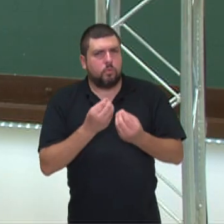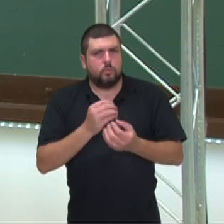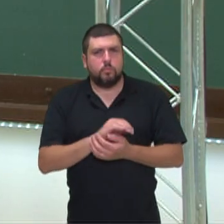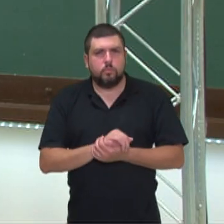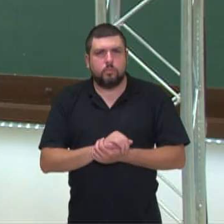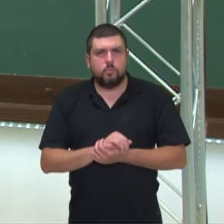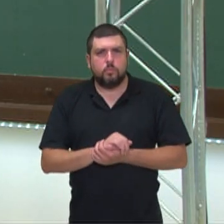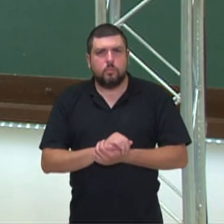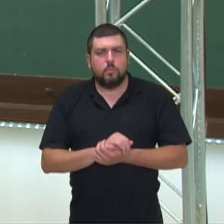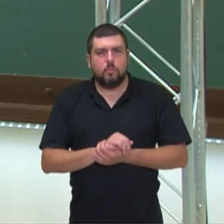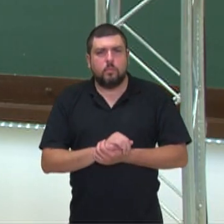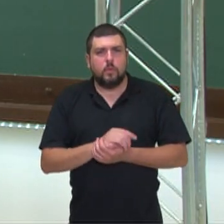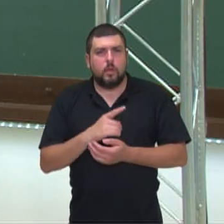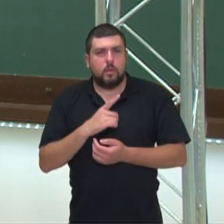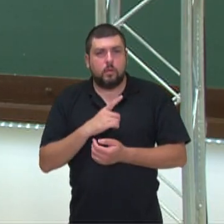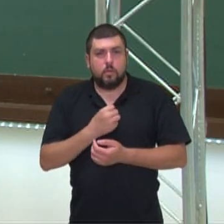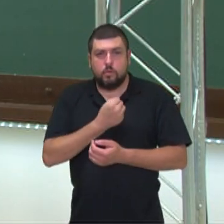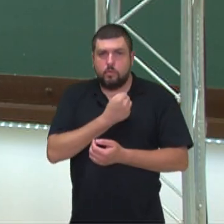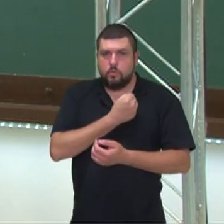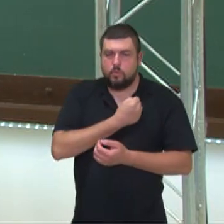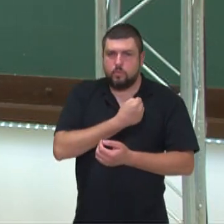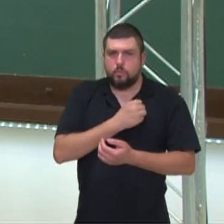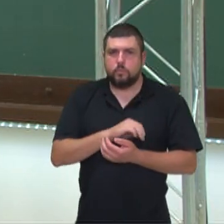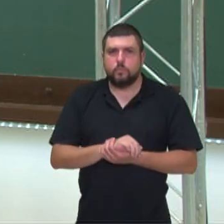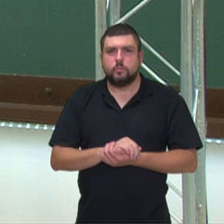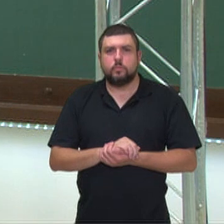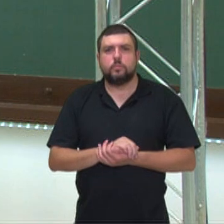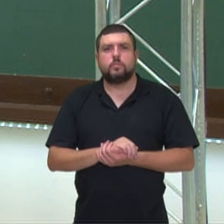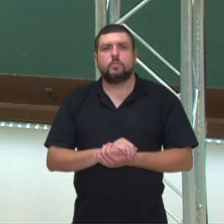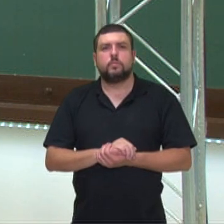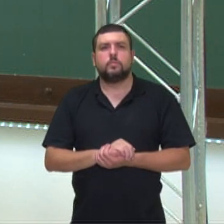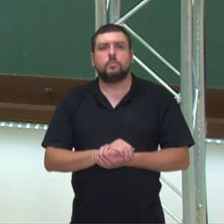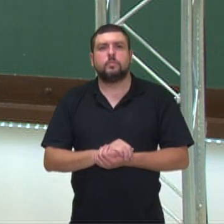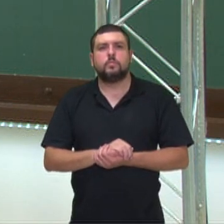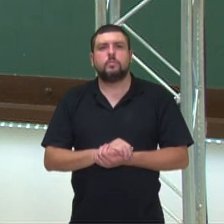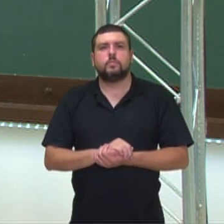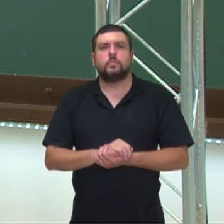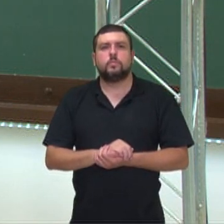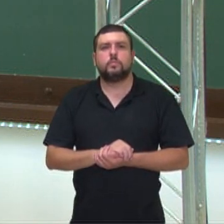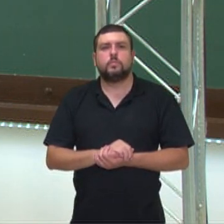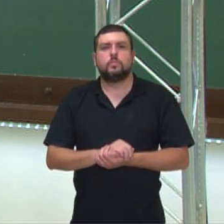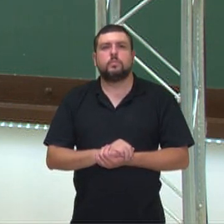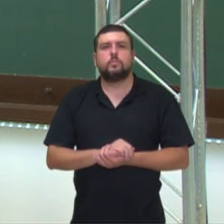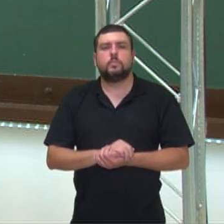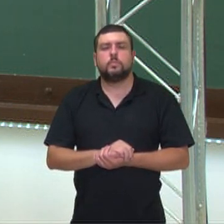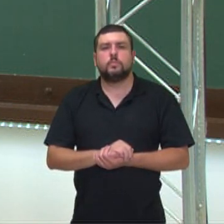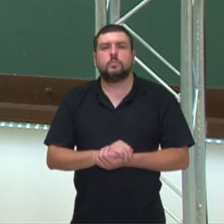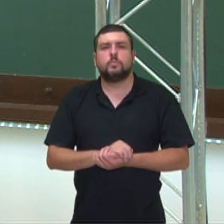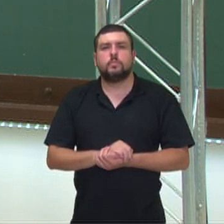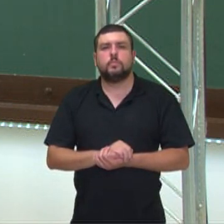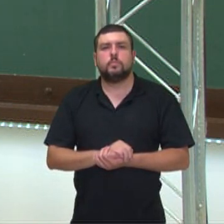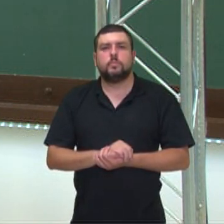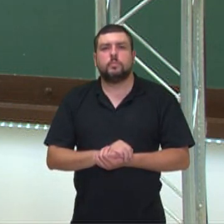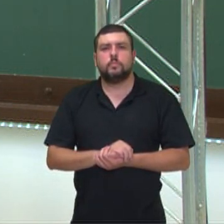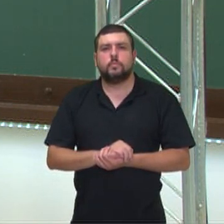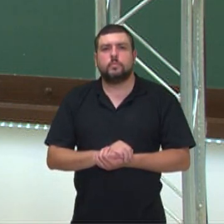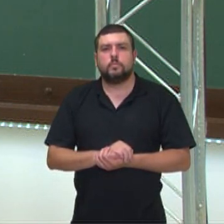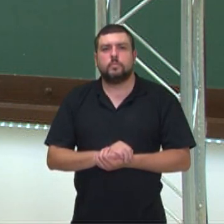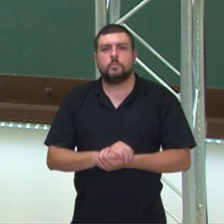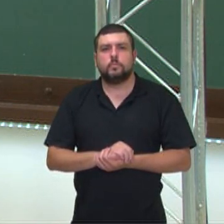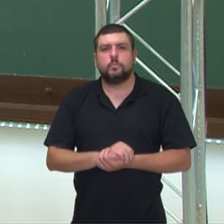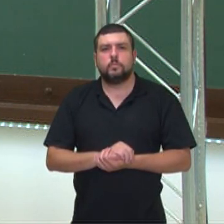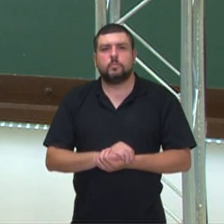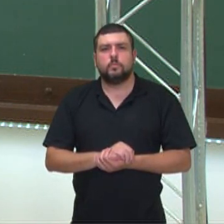que organizar o número. Ó, unidade, dezena, centena, unidade, dezena,